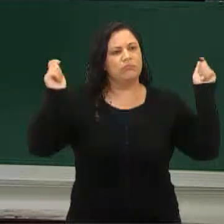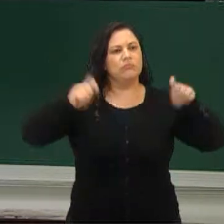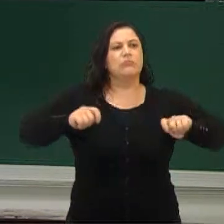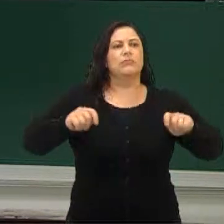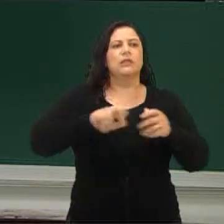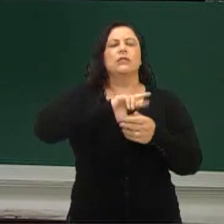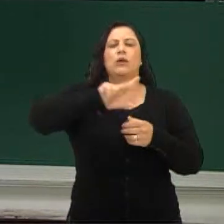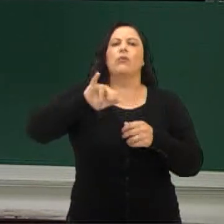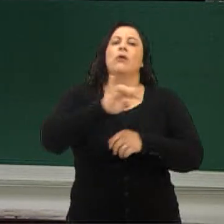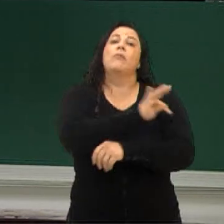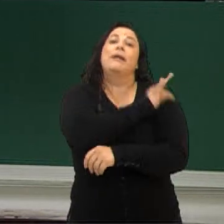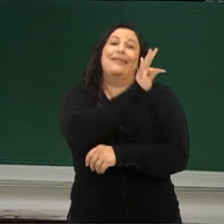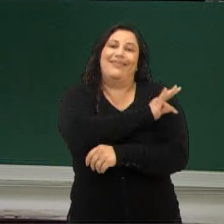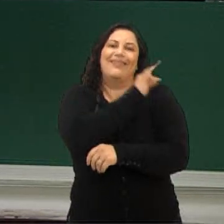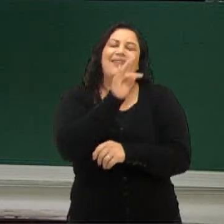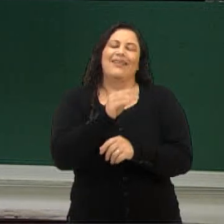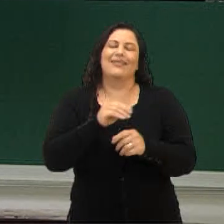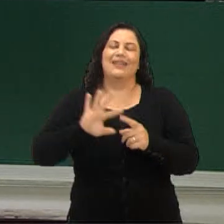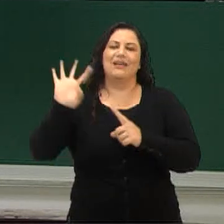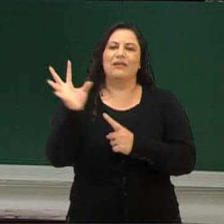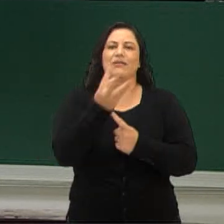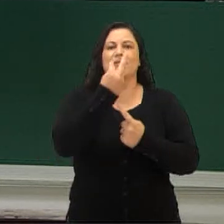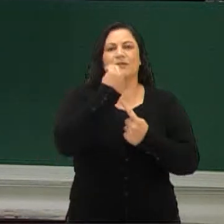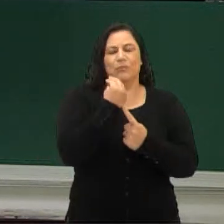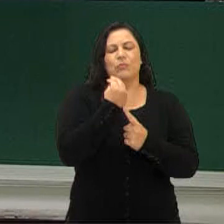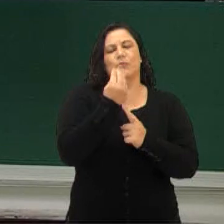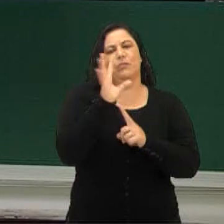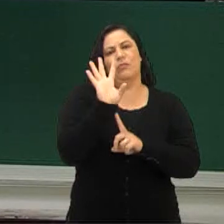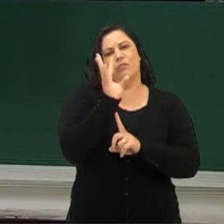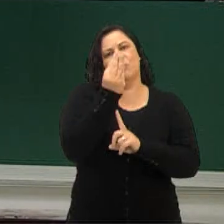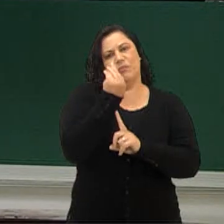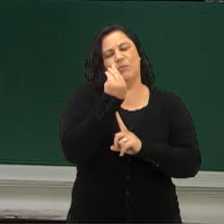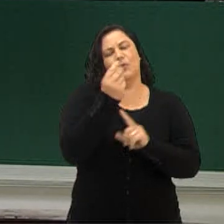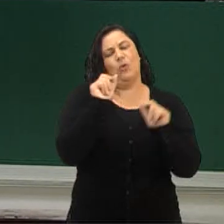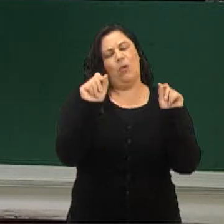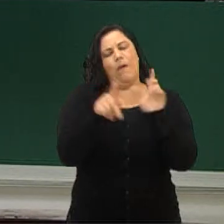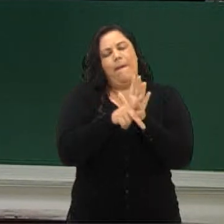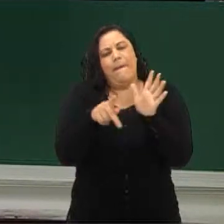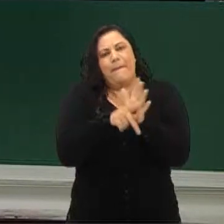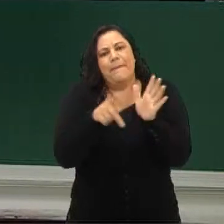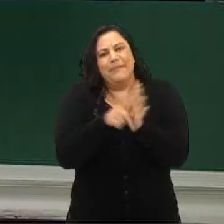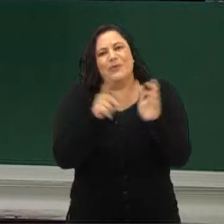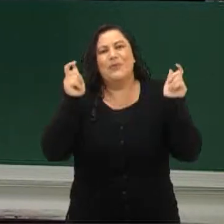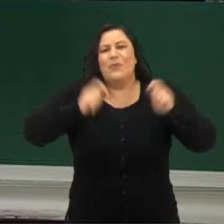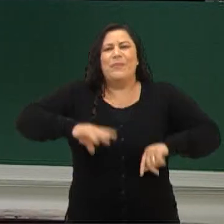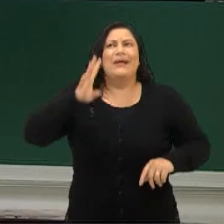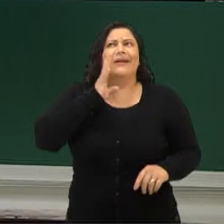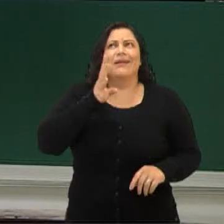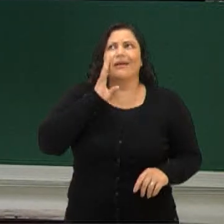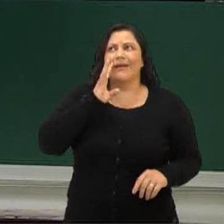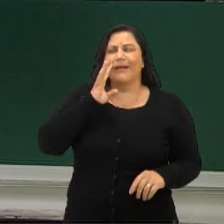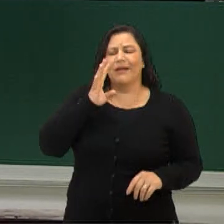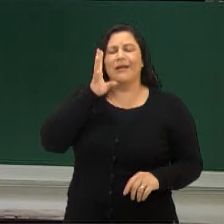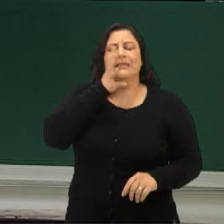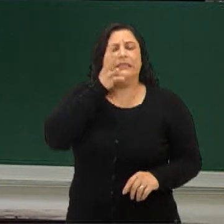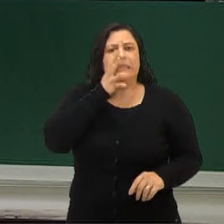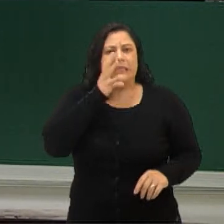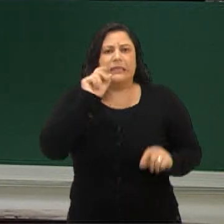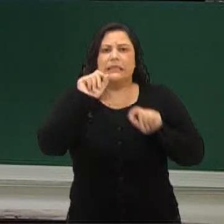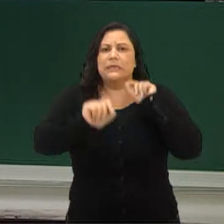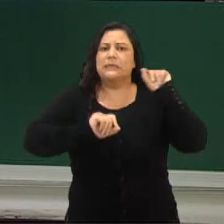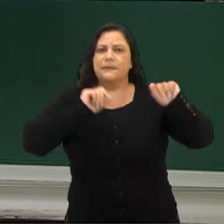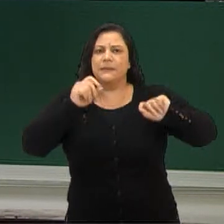litografia, a xilogravura, que muita gente faz também. Tá? E, pessoal, o bacana disso aí é porque foi essa inspiração. Mas se a gente for